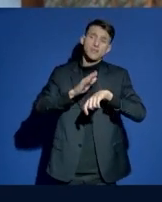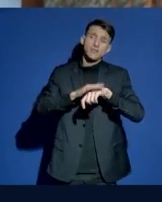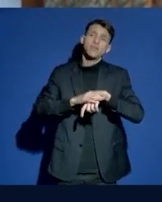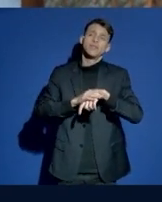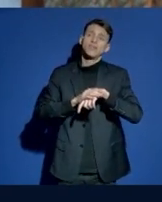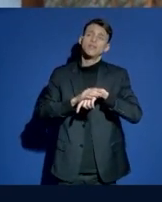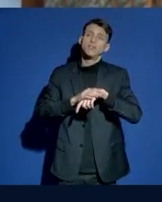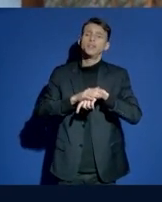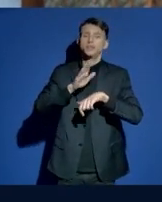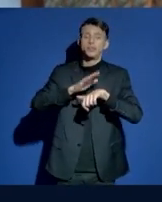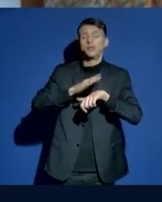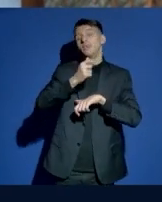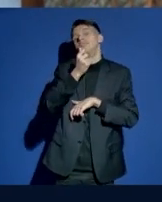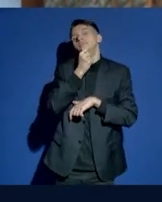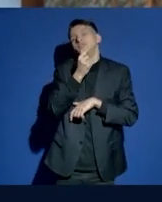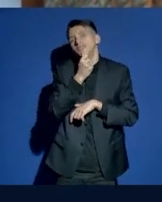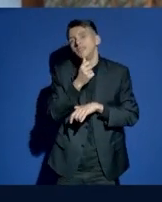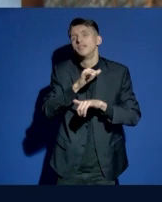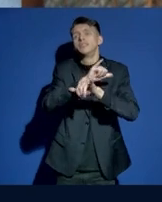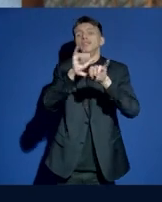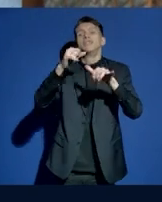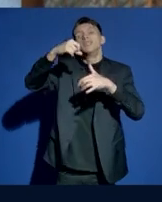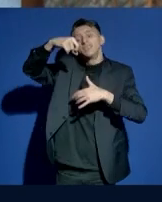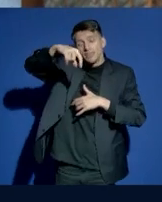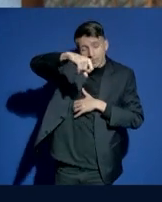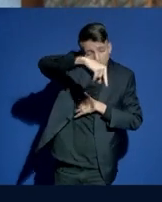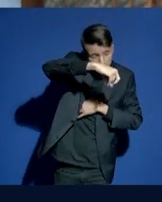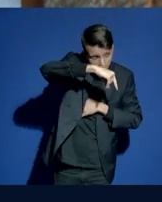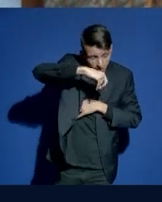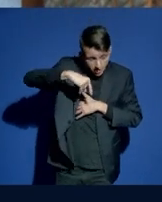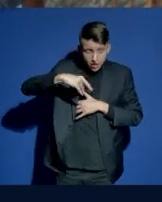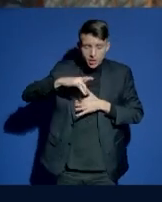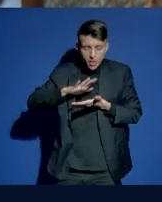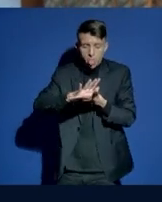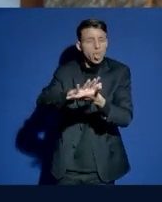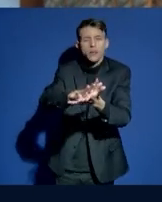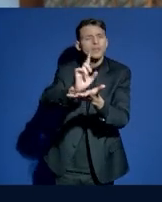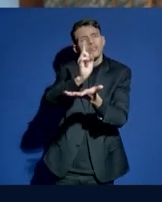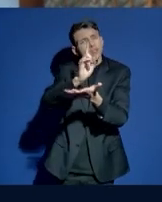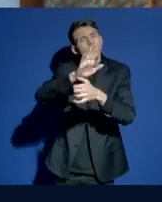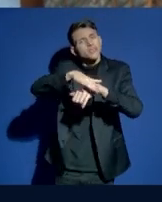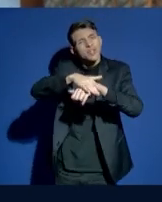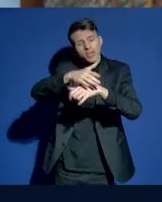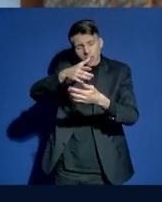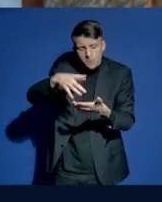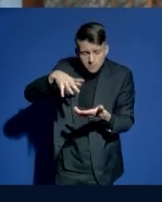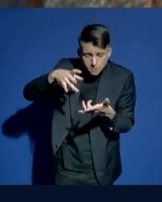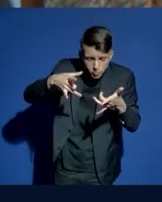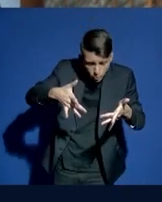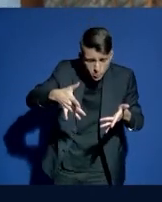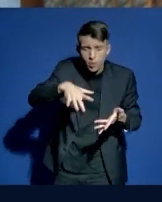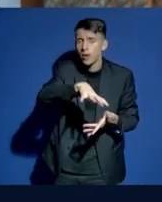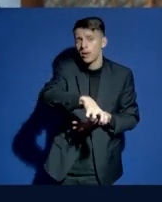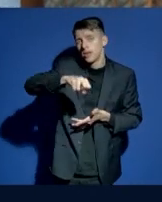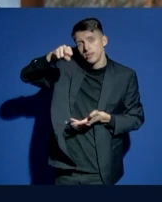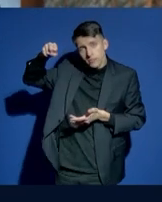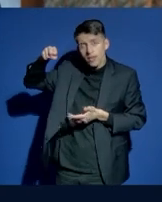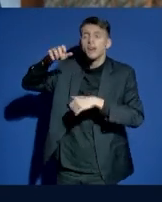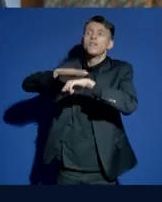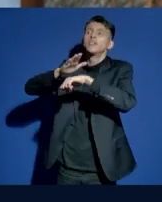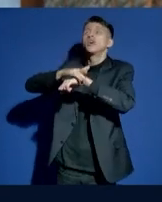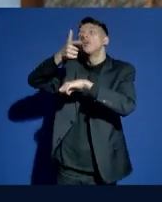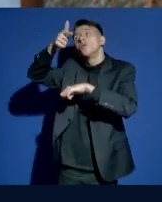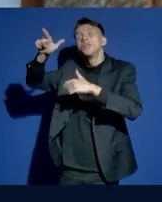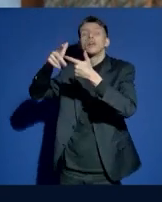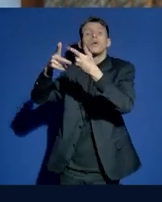é que não está sendo colocado ali em sementes e insumos ele pode ser usado pelo produtor para fazer outras coisas ele pode investir numa usina de energia